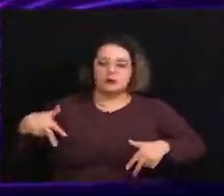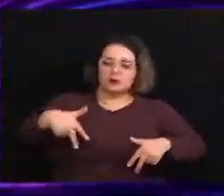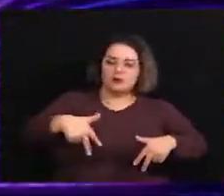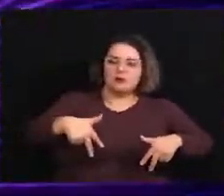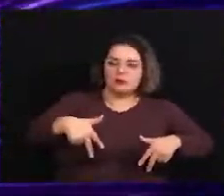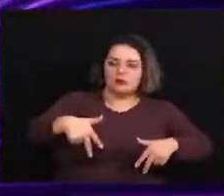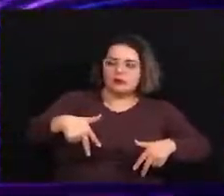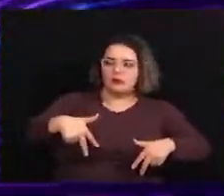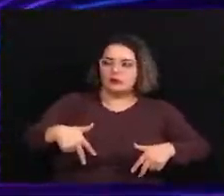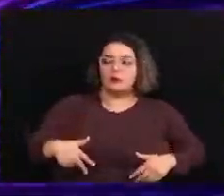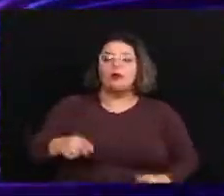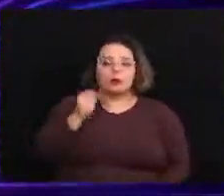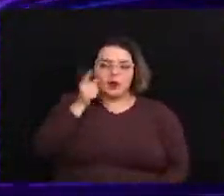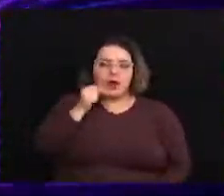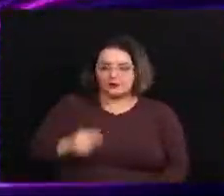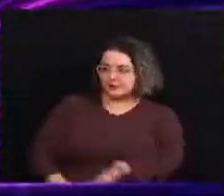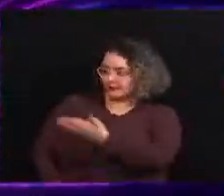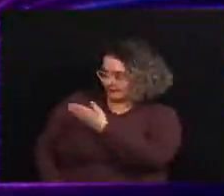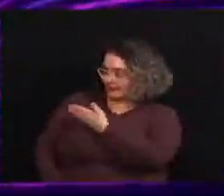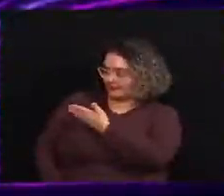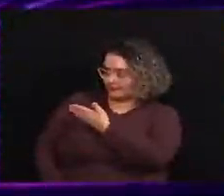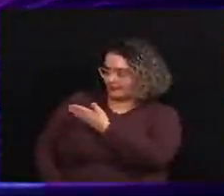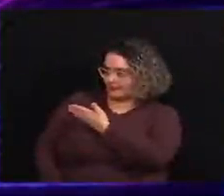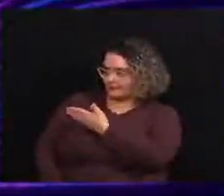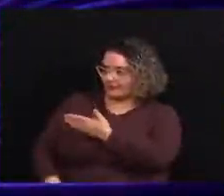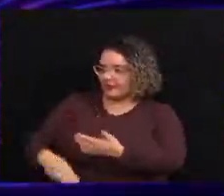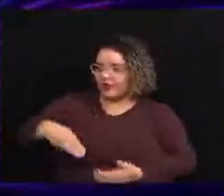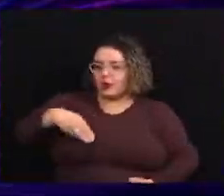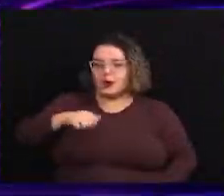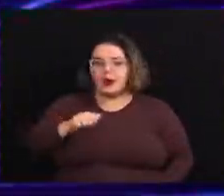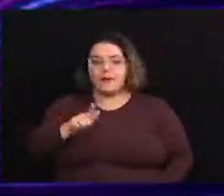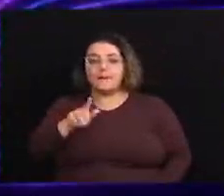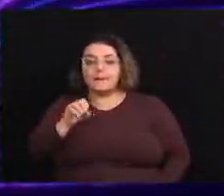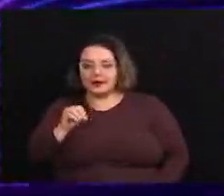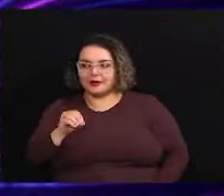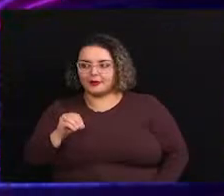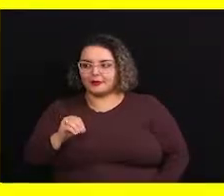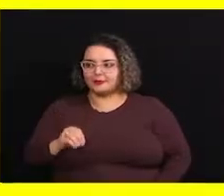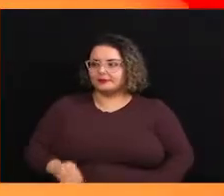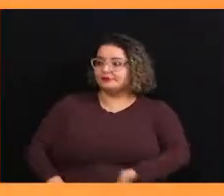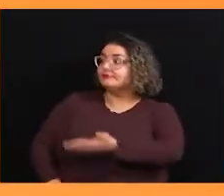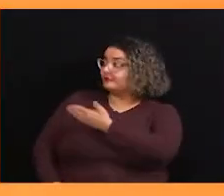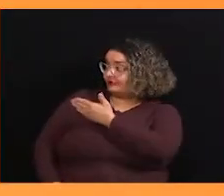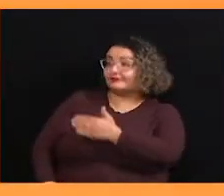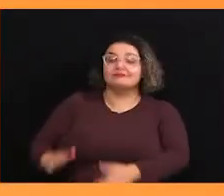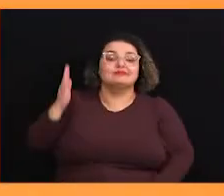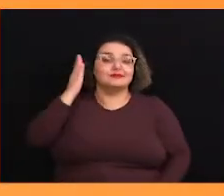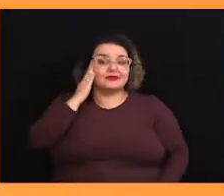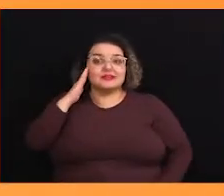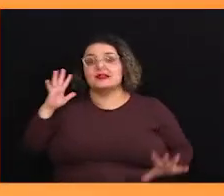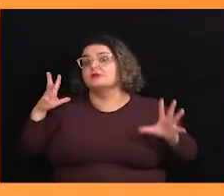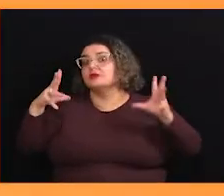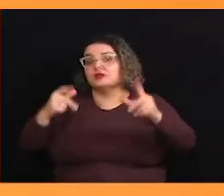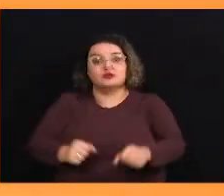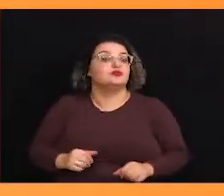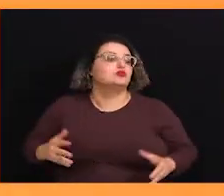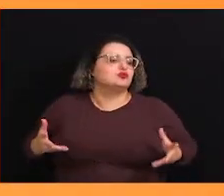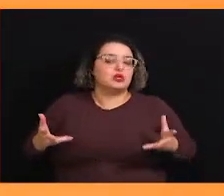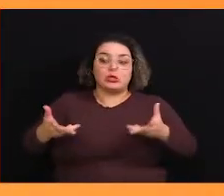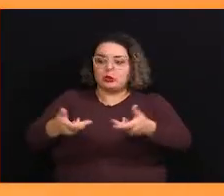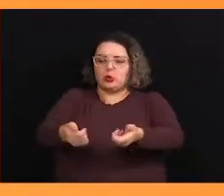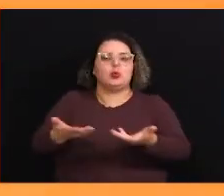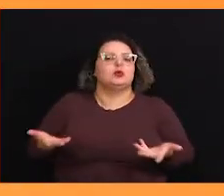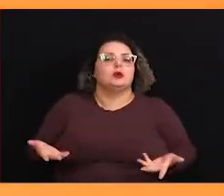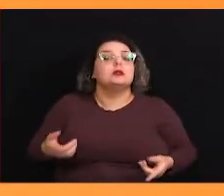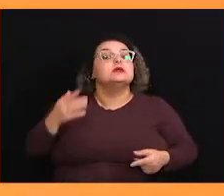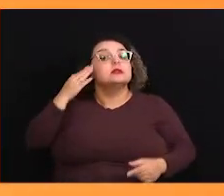o gato que tá na capa, que é o mago Sphinx. Que é o que sabe tudo sobre todo mundo. Ele sabe